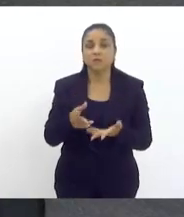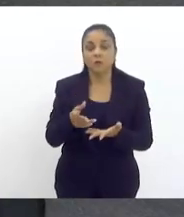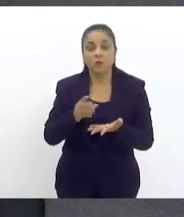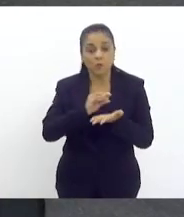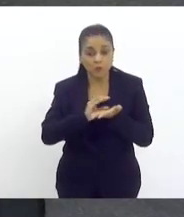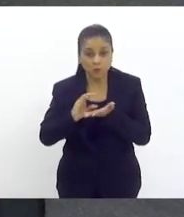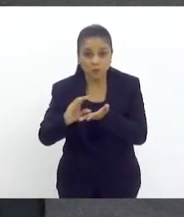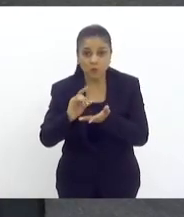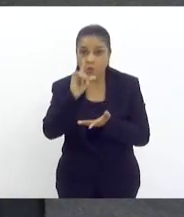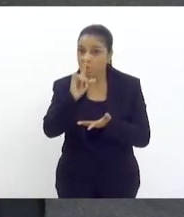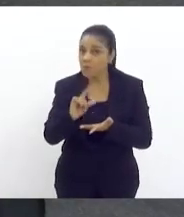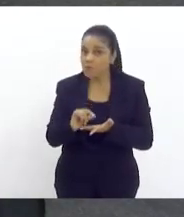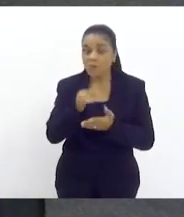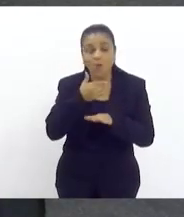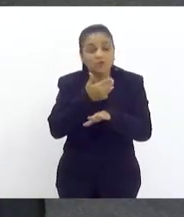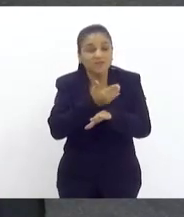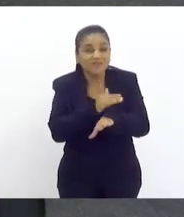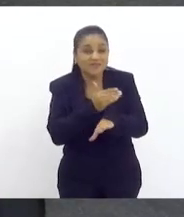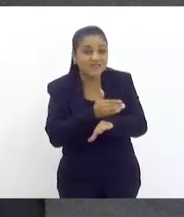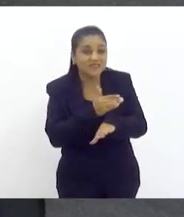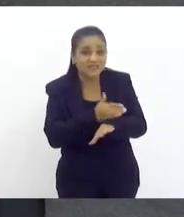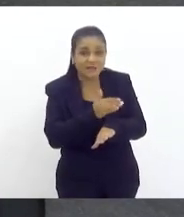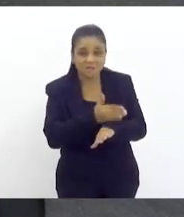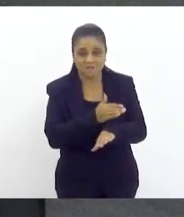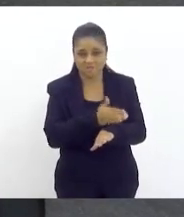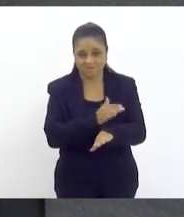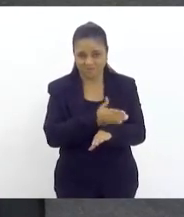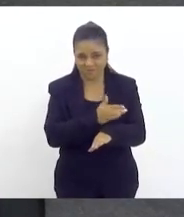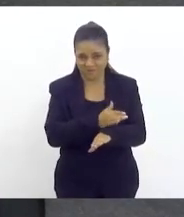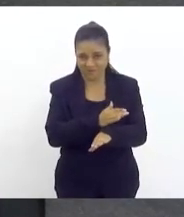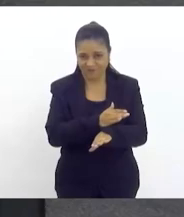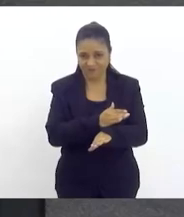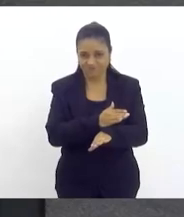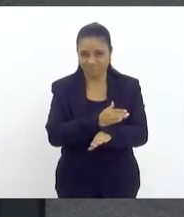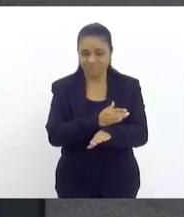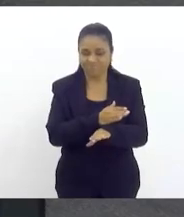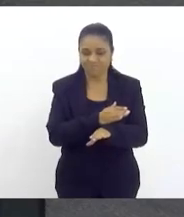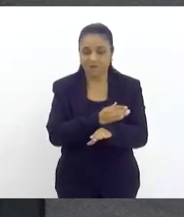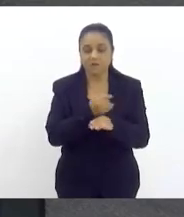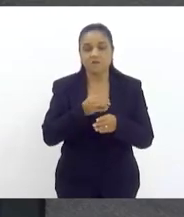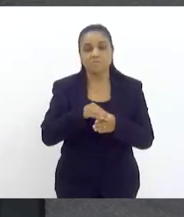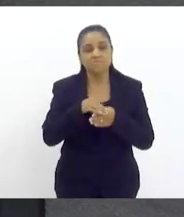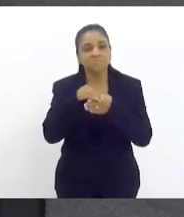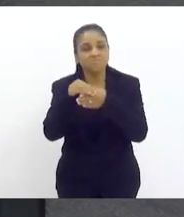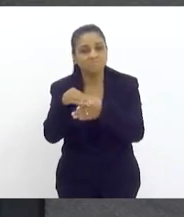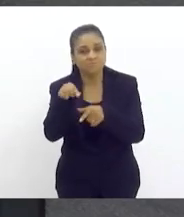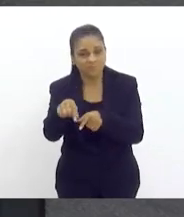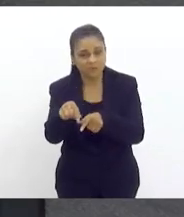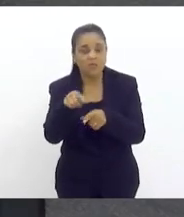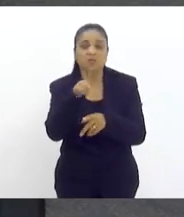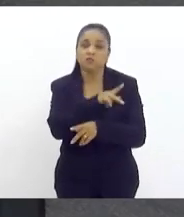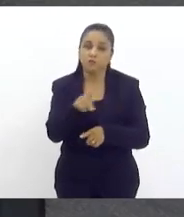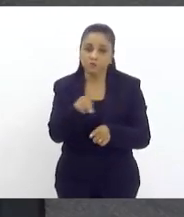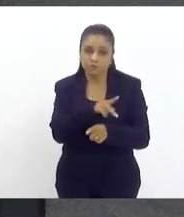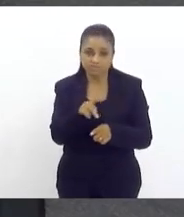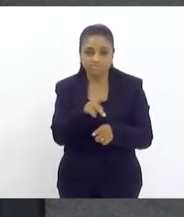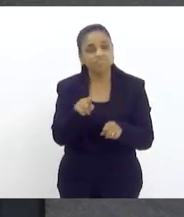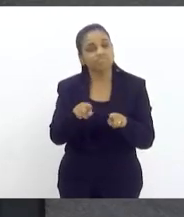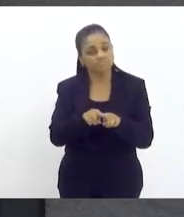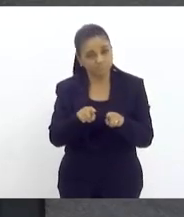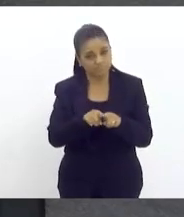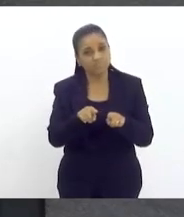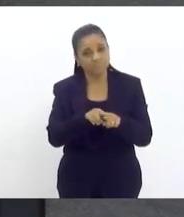mínimo, seria mais um treinamento que, inclusive, seria muito indicado para que os professores também fizessem.